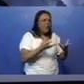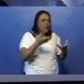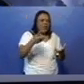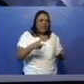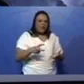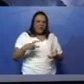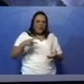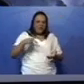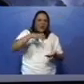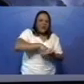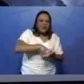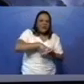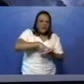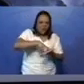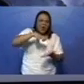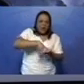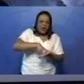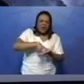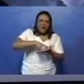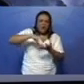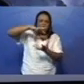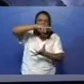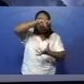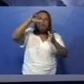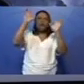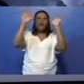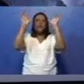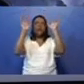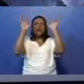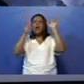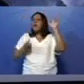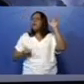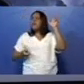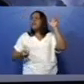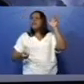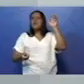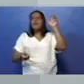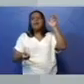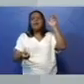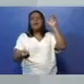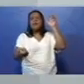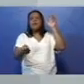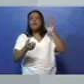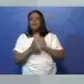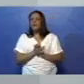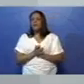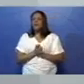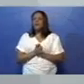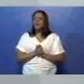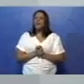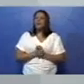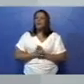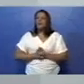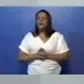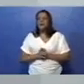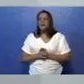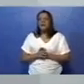foi ter que ficar segurando eternamente ali o mundo, tá? O planeta Terra aqui em cima. Bom,